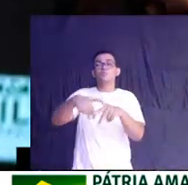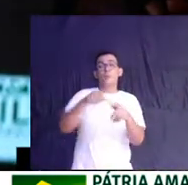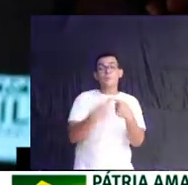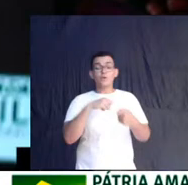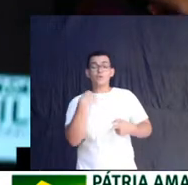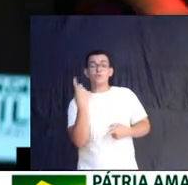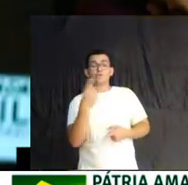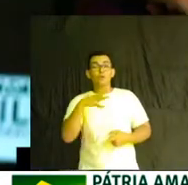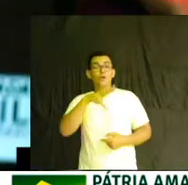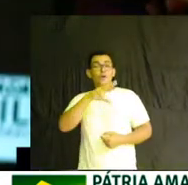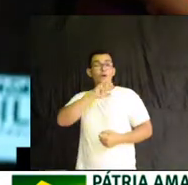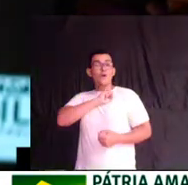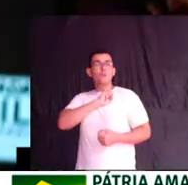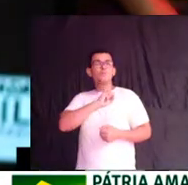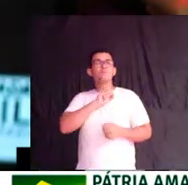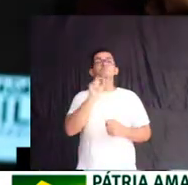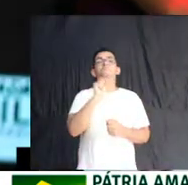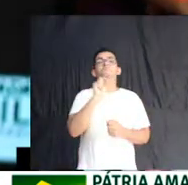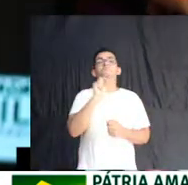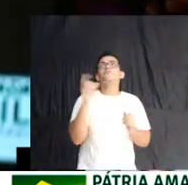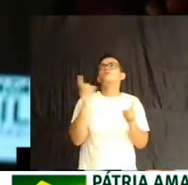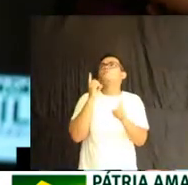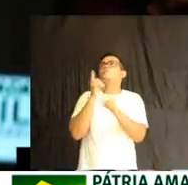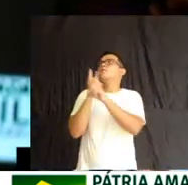ninguém pode nos achar.